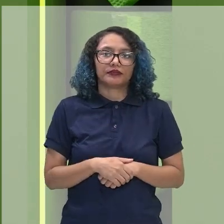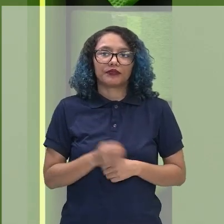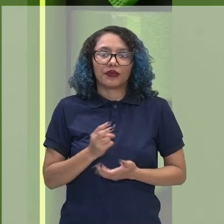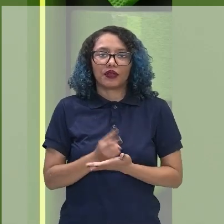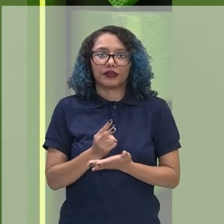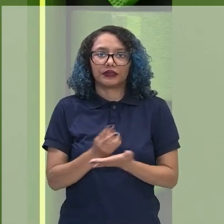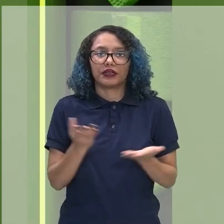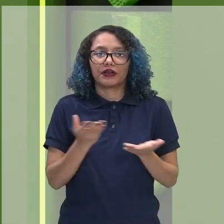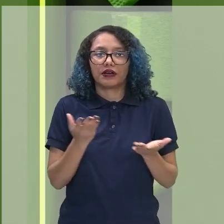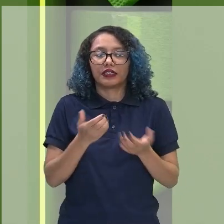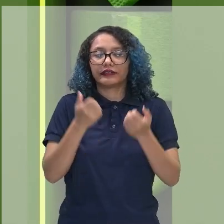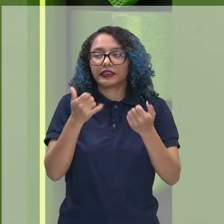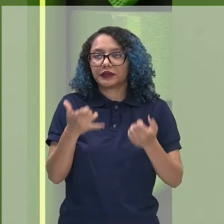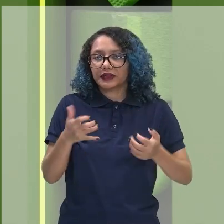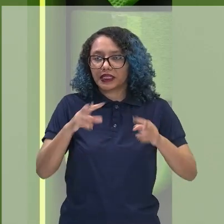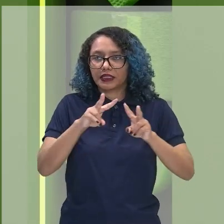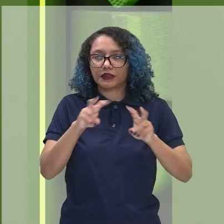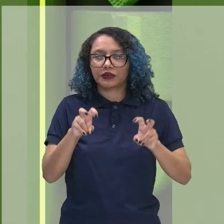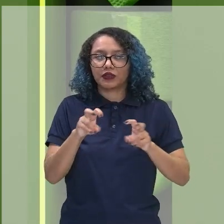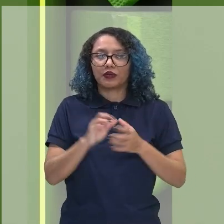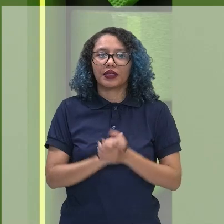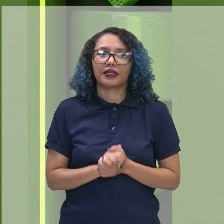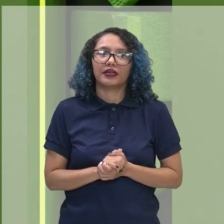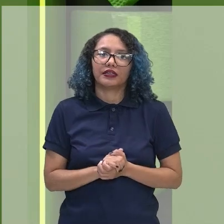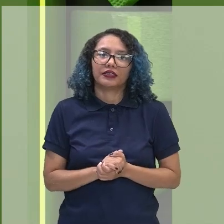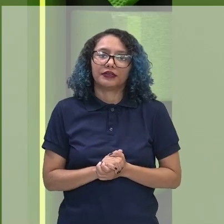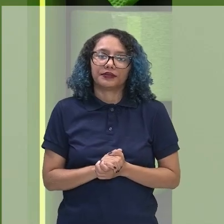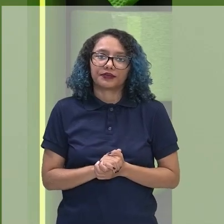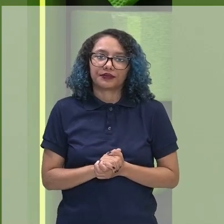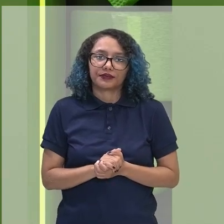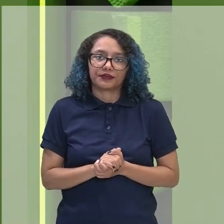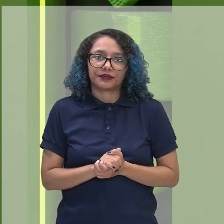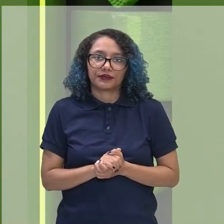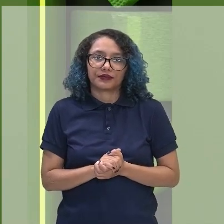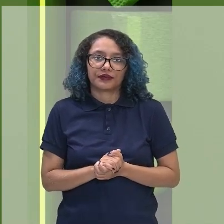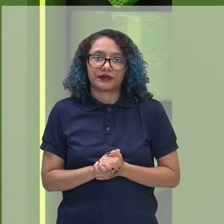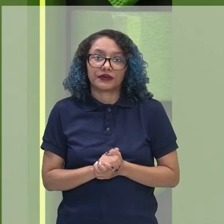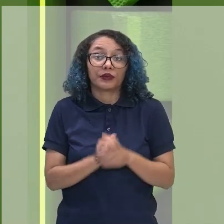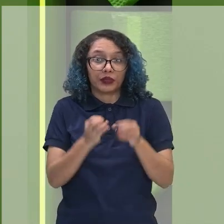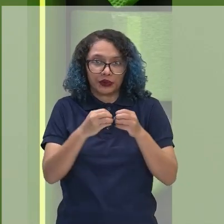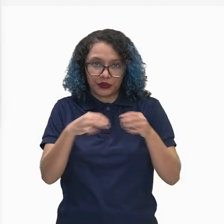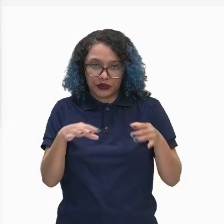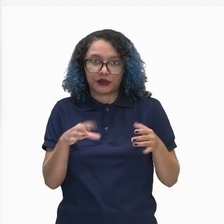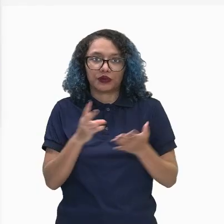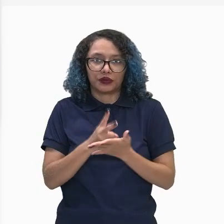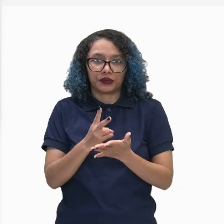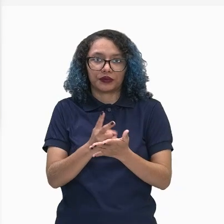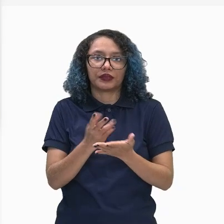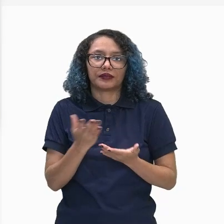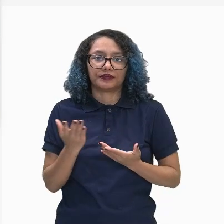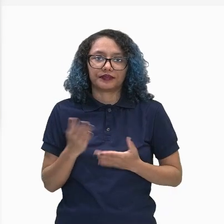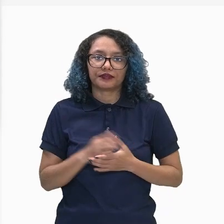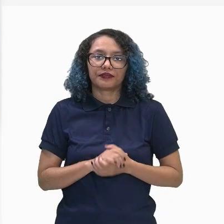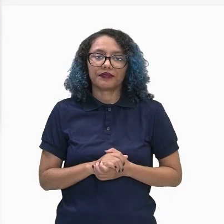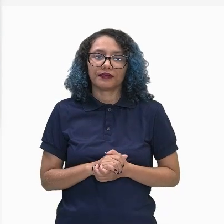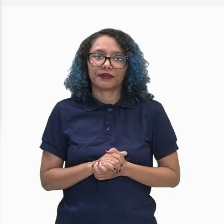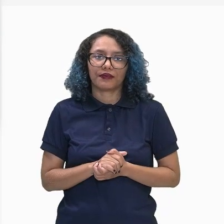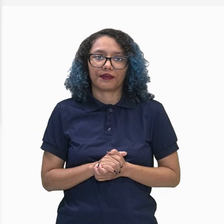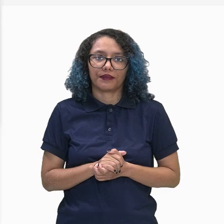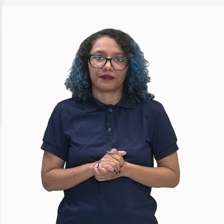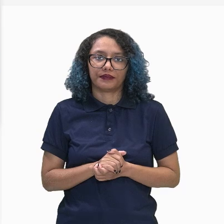então comentar sobre essas perdas, né, sobre esses impactos. Então, observe aí na nossa próxima